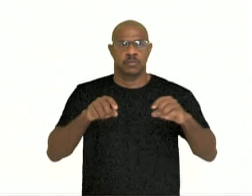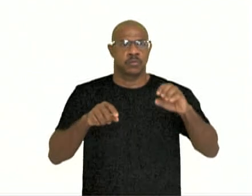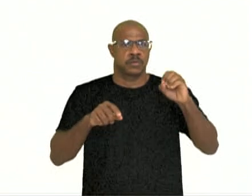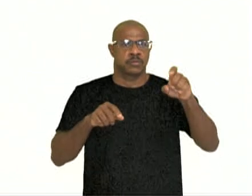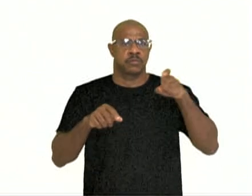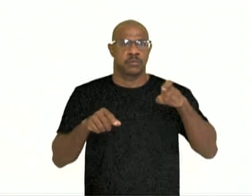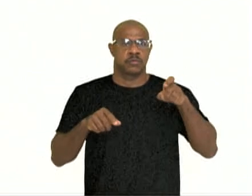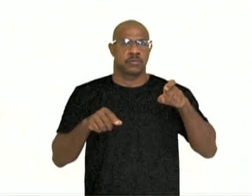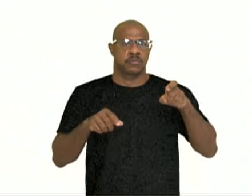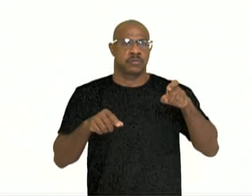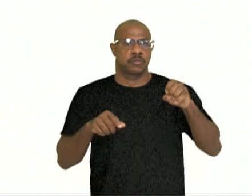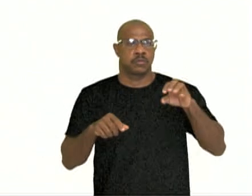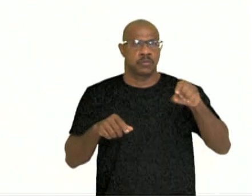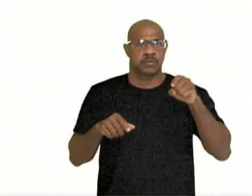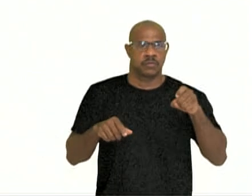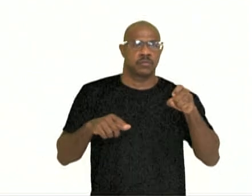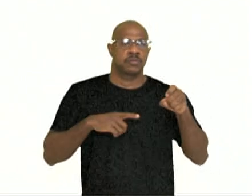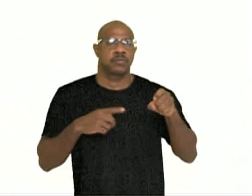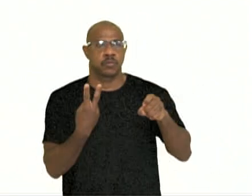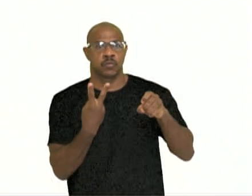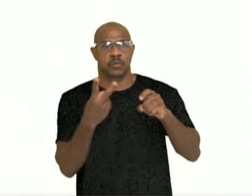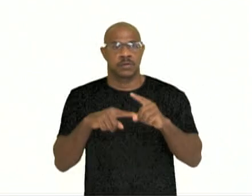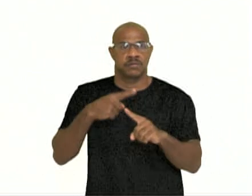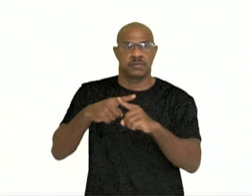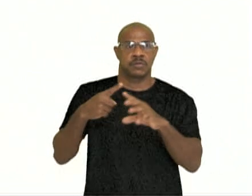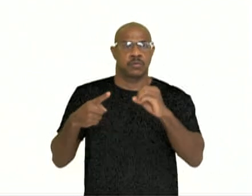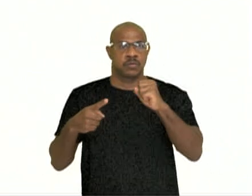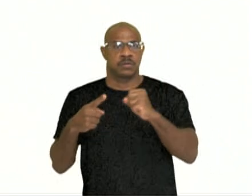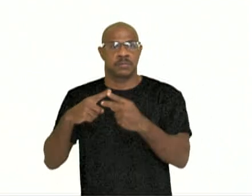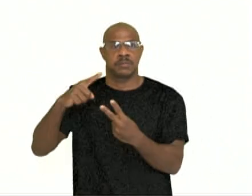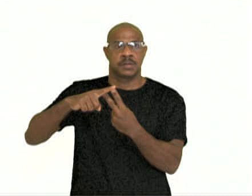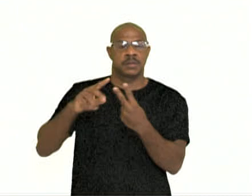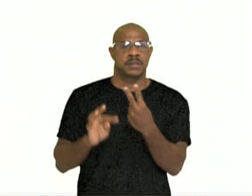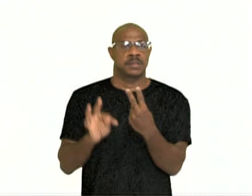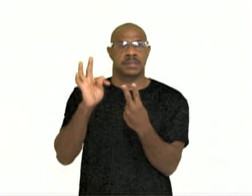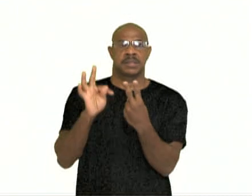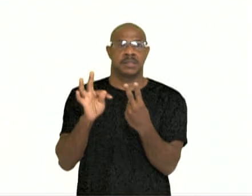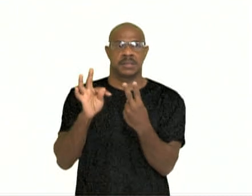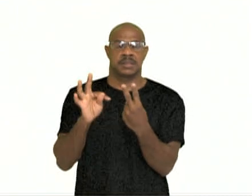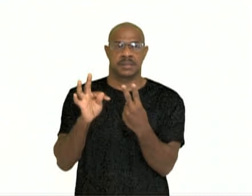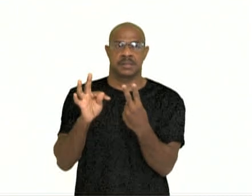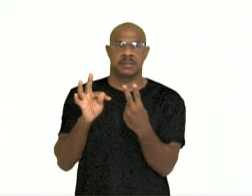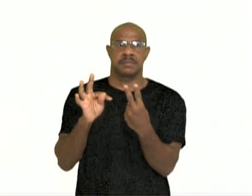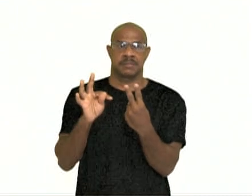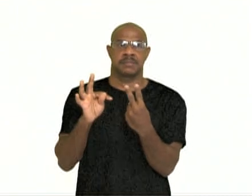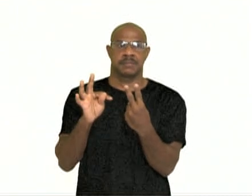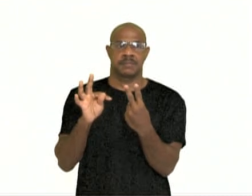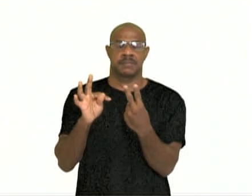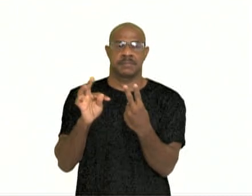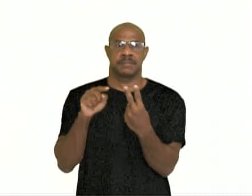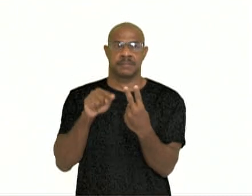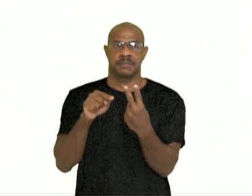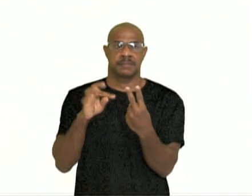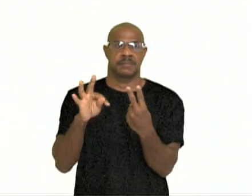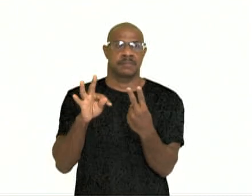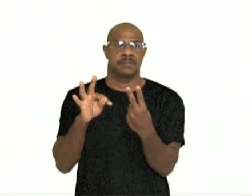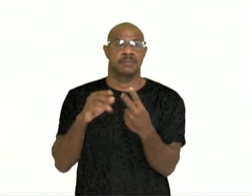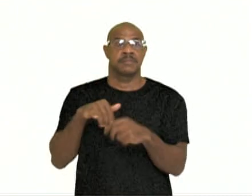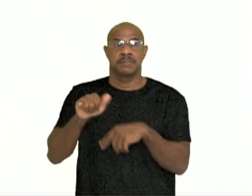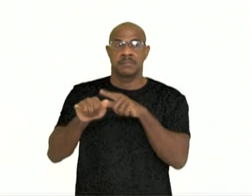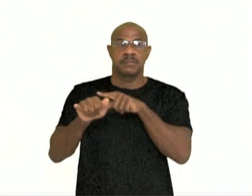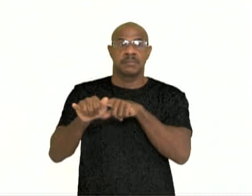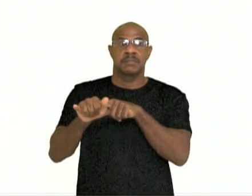igual 2 vezes cosseno πt no Sistema Internacional de Medidas da Física, em que